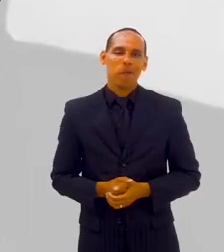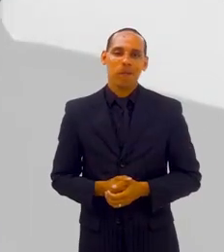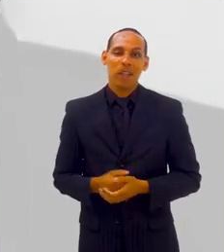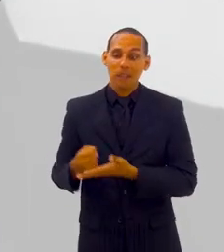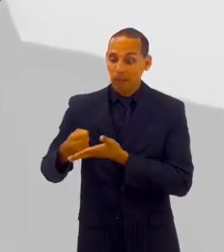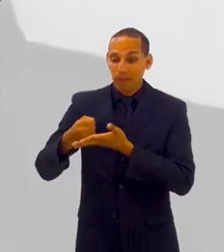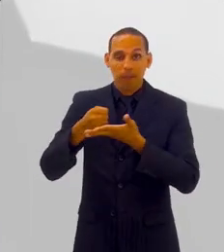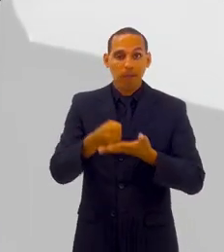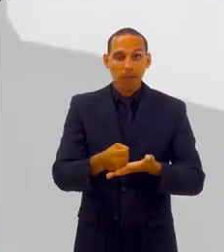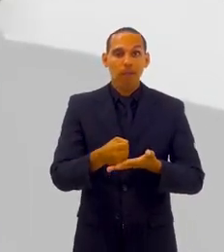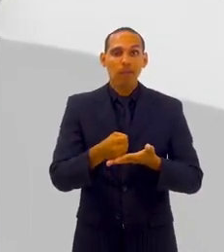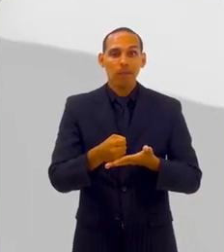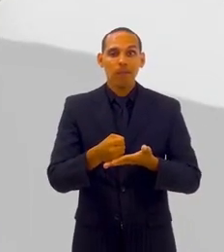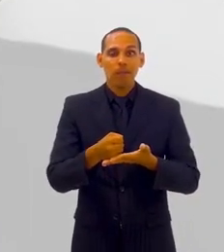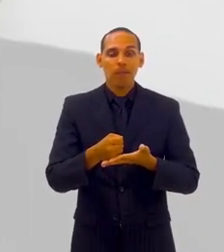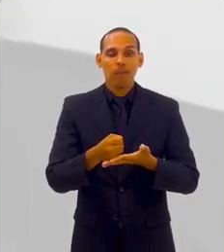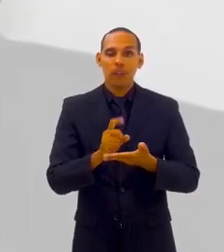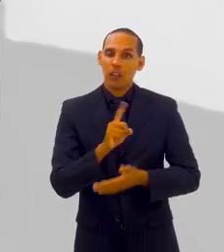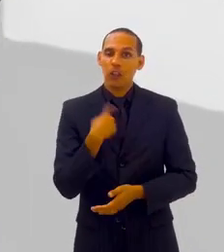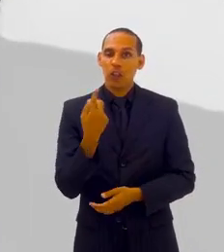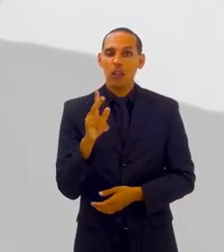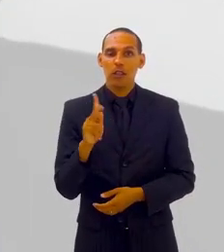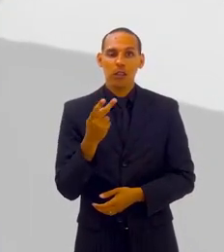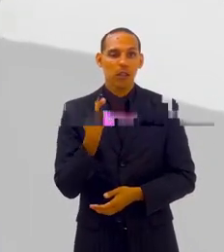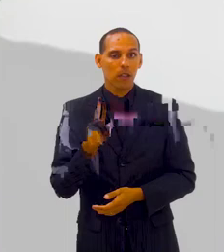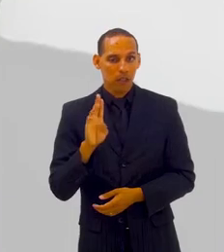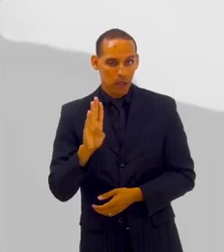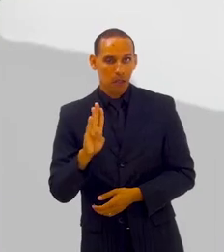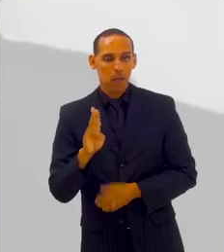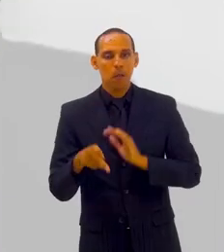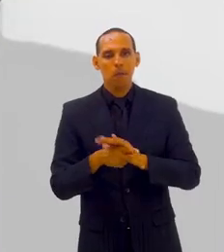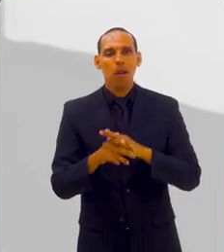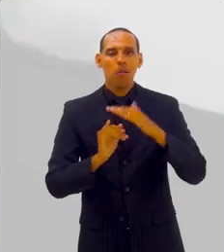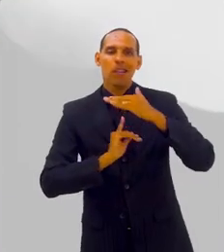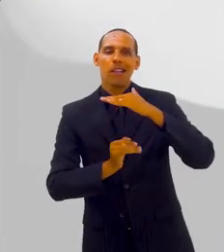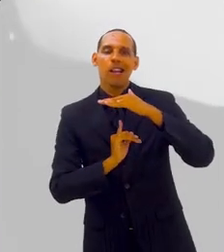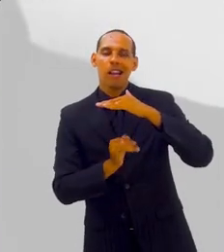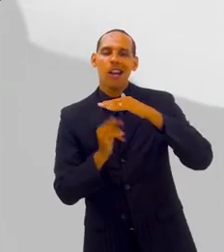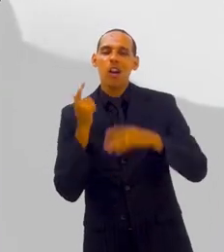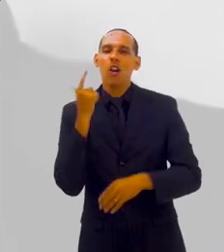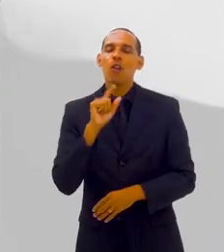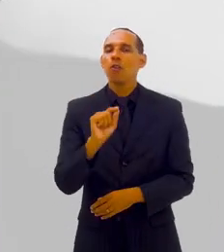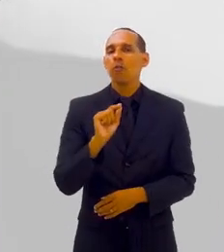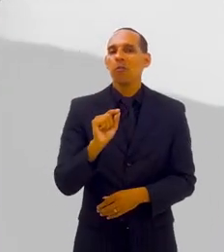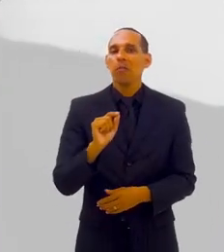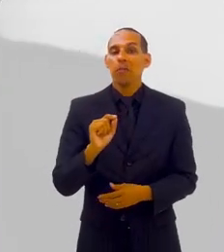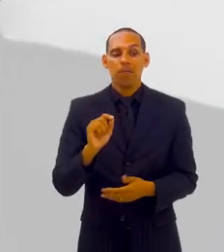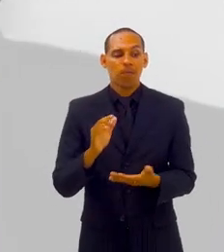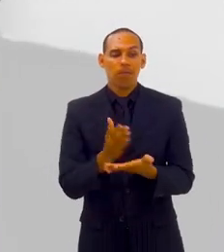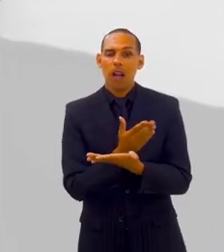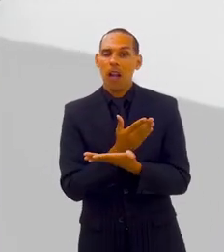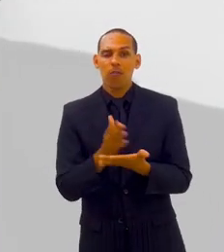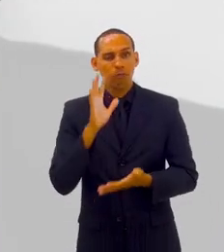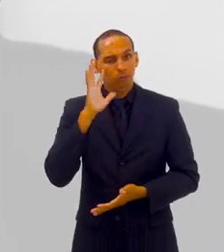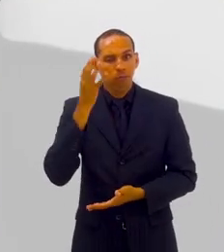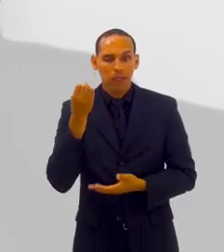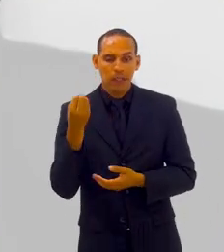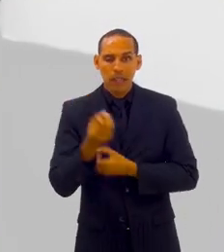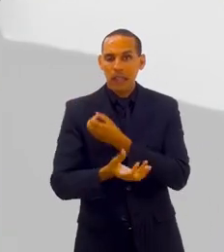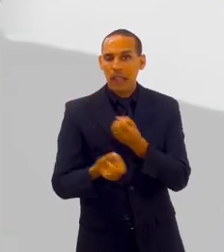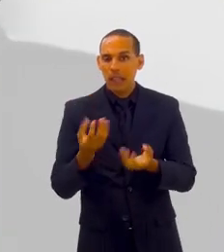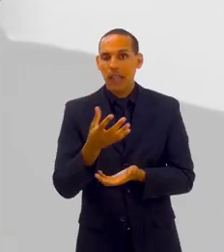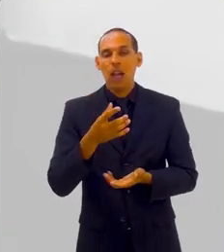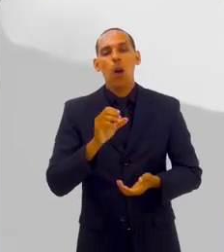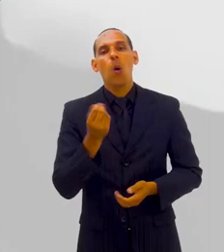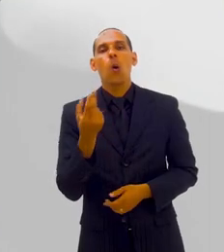é trazer através Desse nosso Hub de startups É algumas algumas soluções